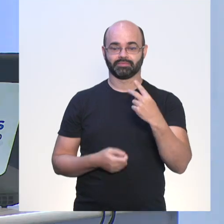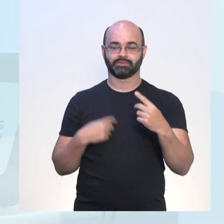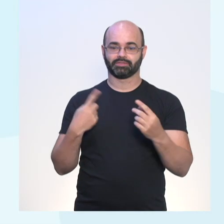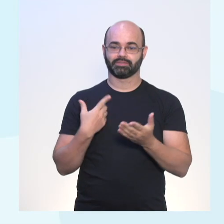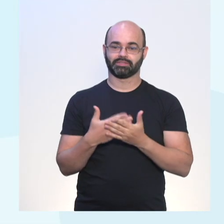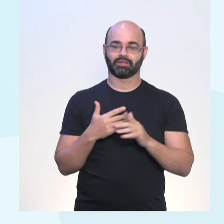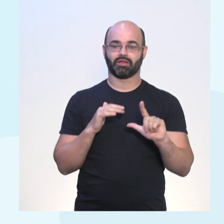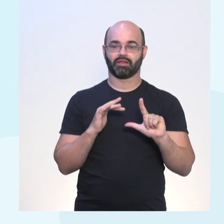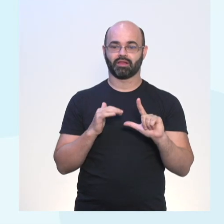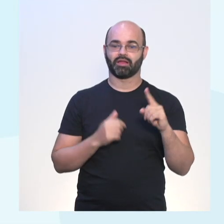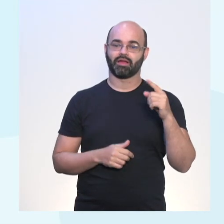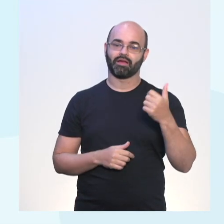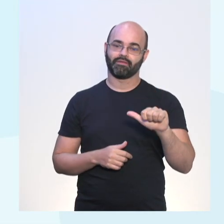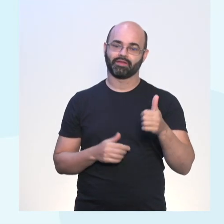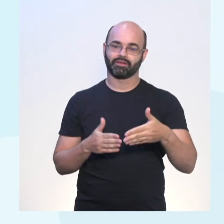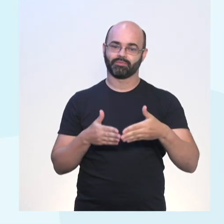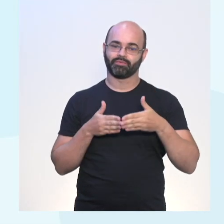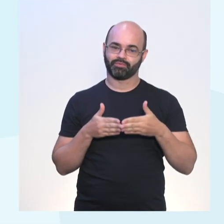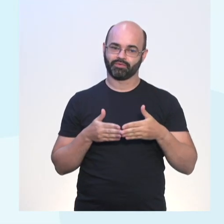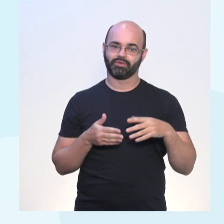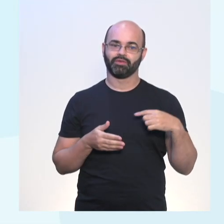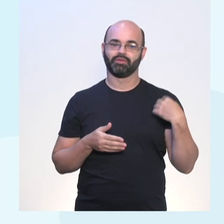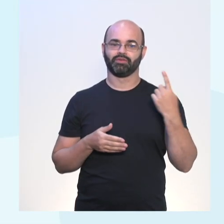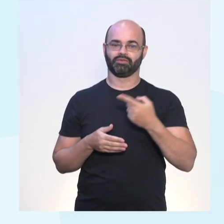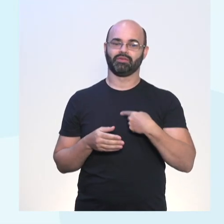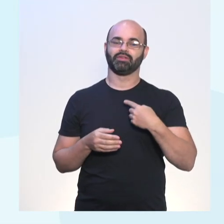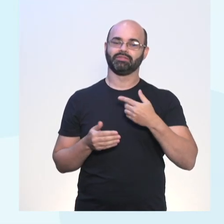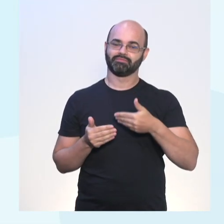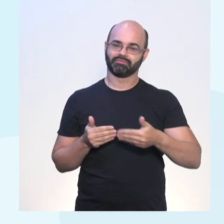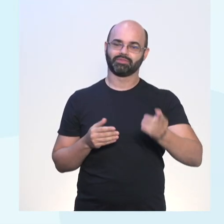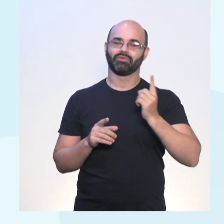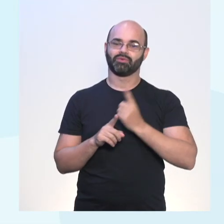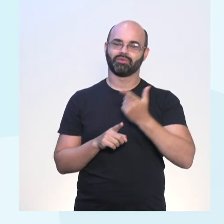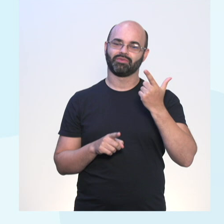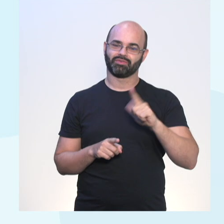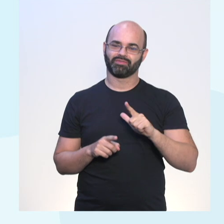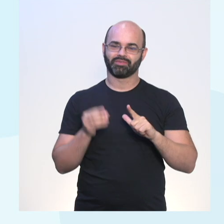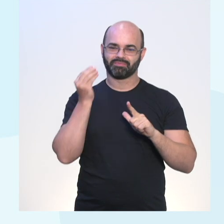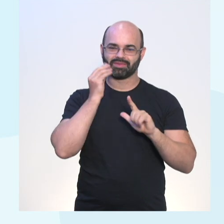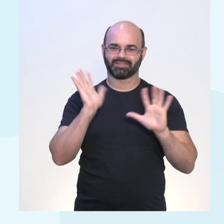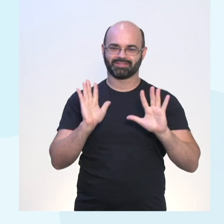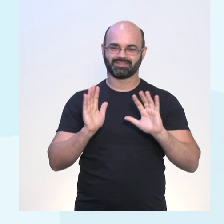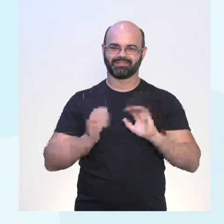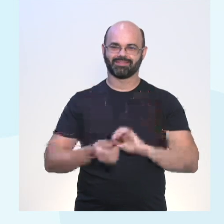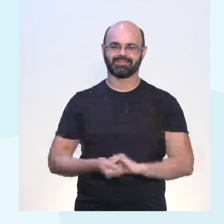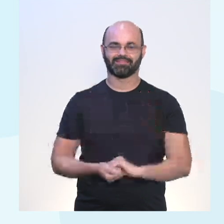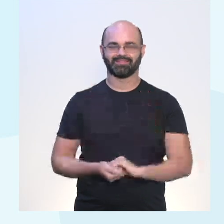aula de hoje e a gente se encontra em breve. Um beijão para todos.